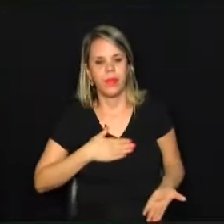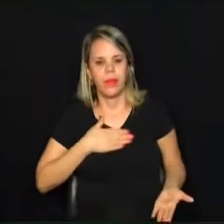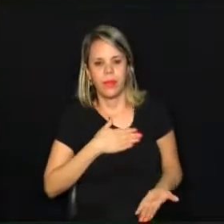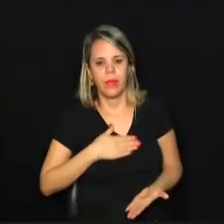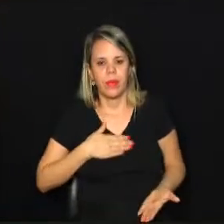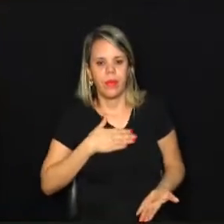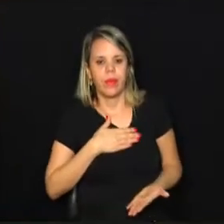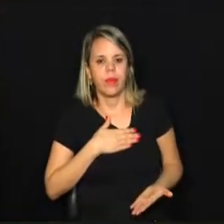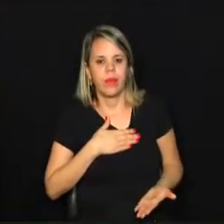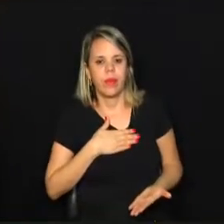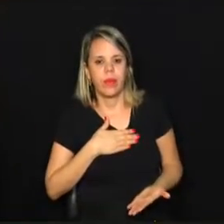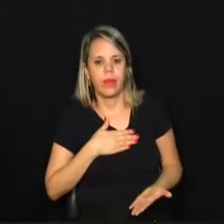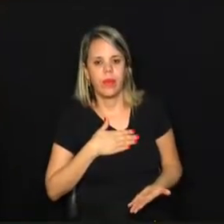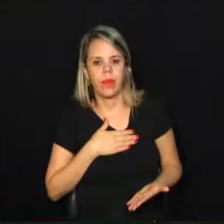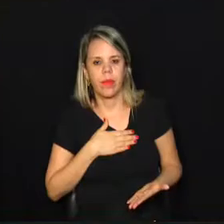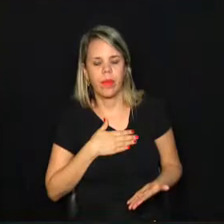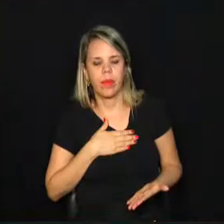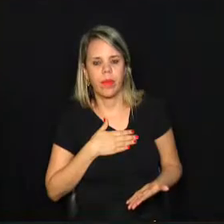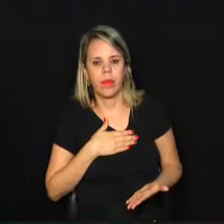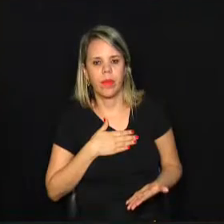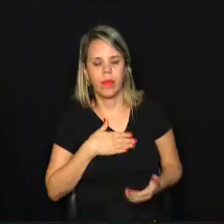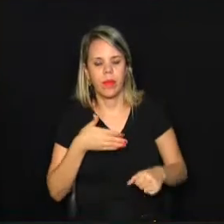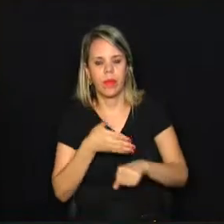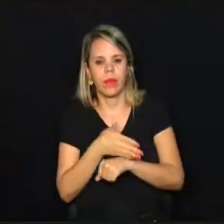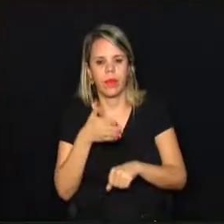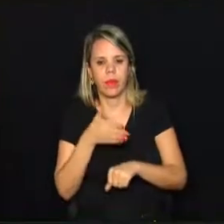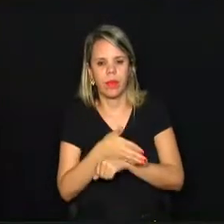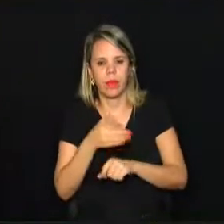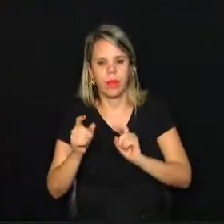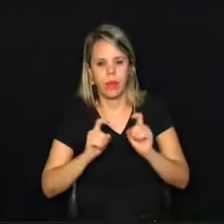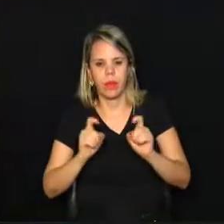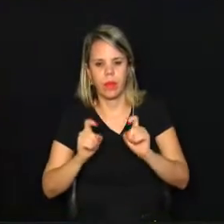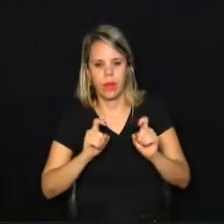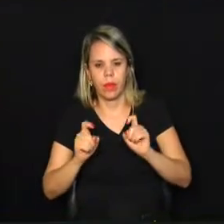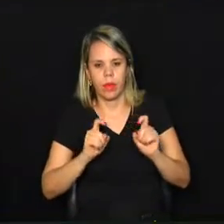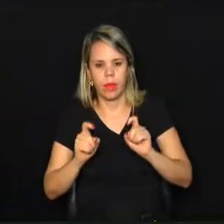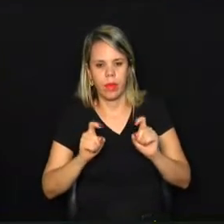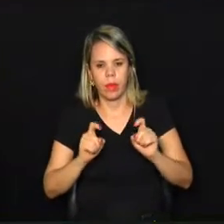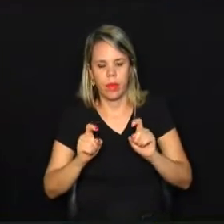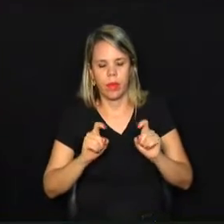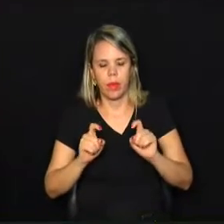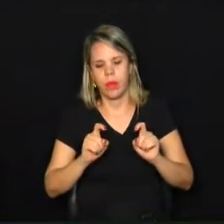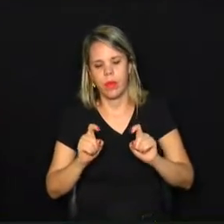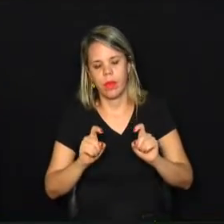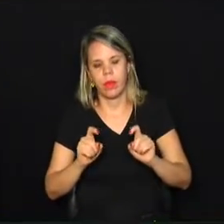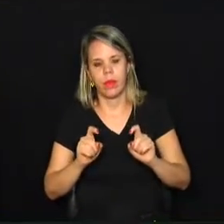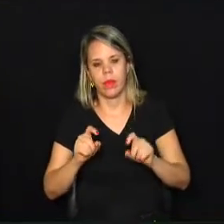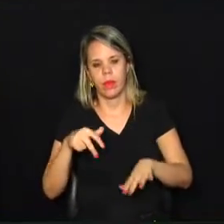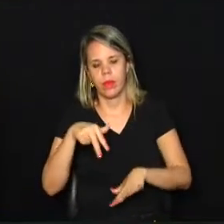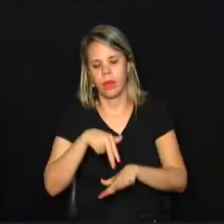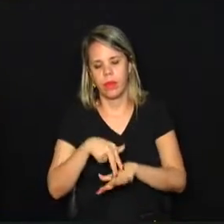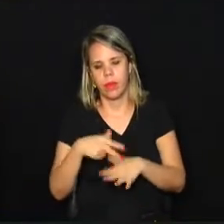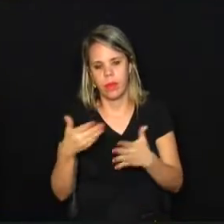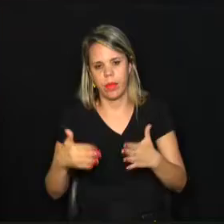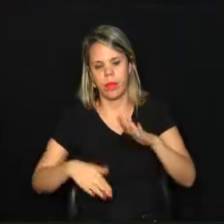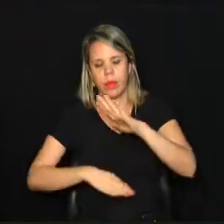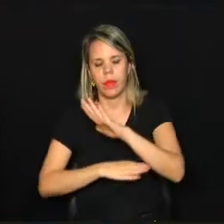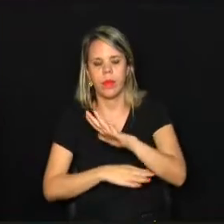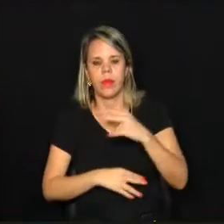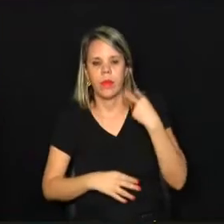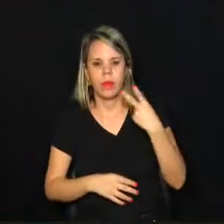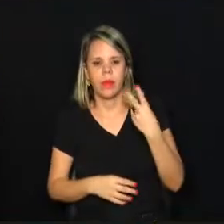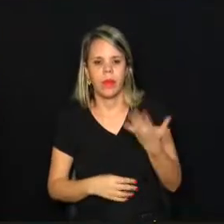honra poder estar participando de algum evento, de alguma atividade da Câmara de